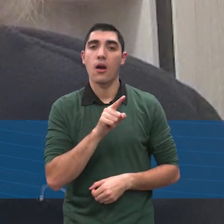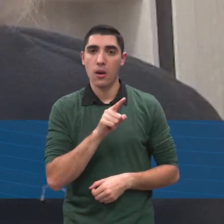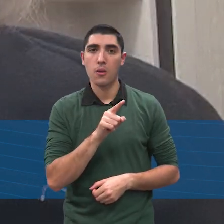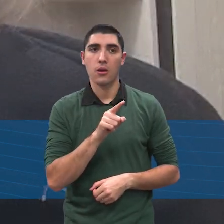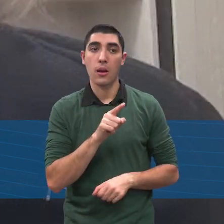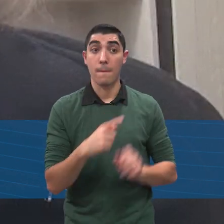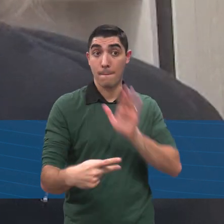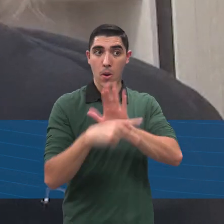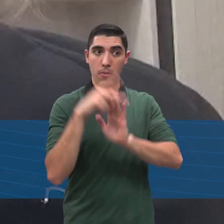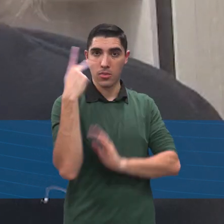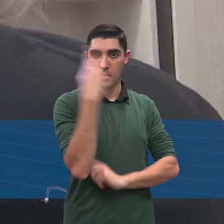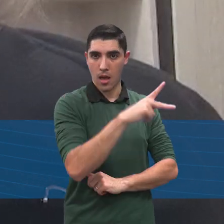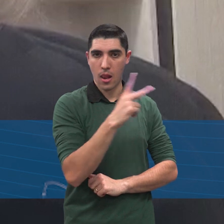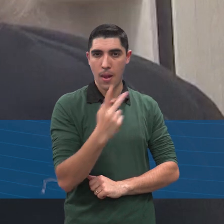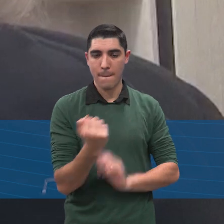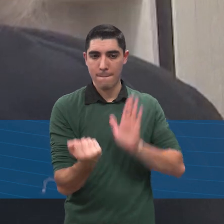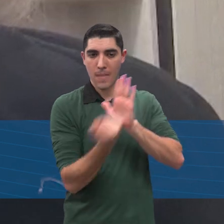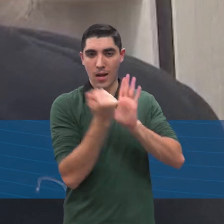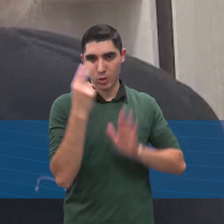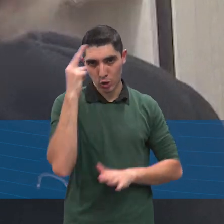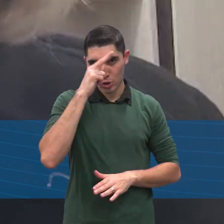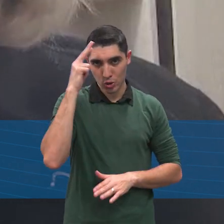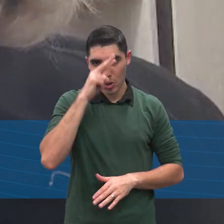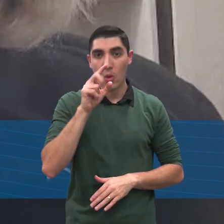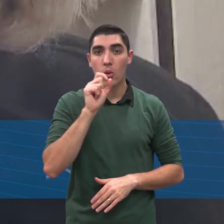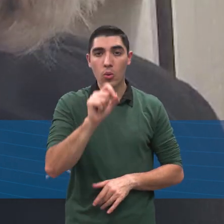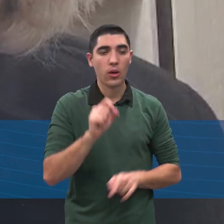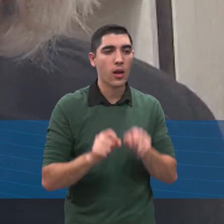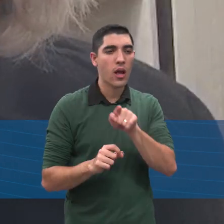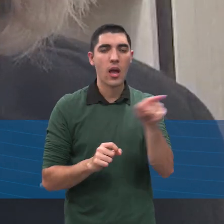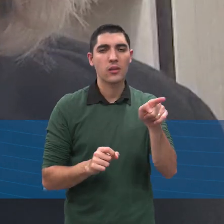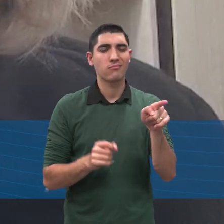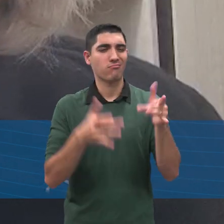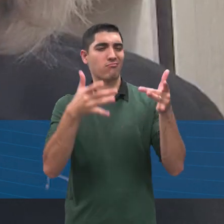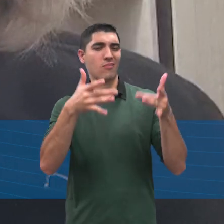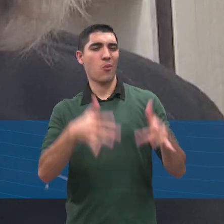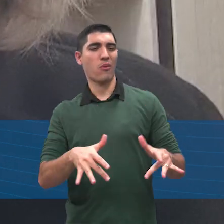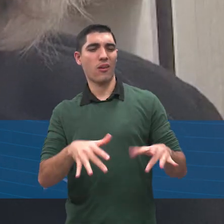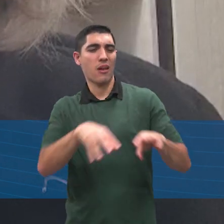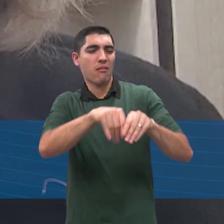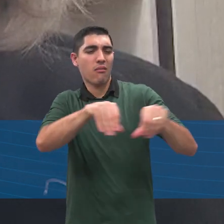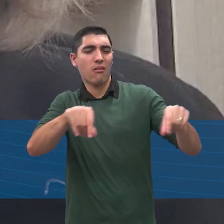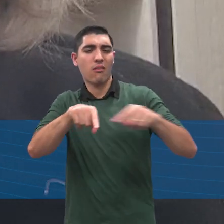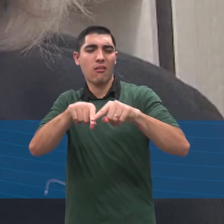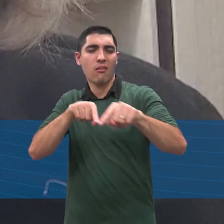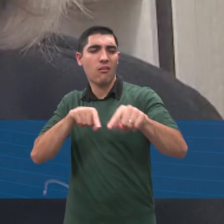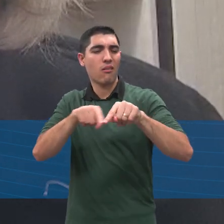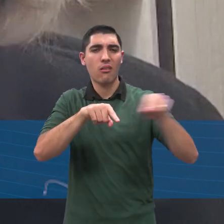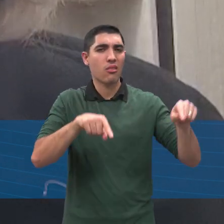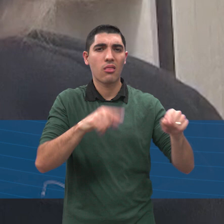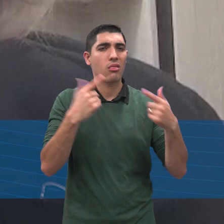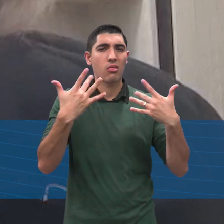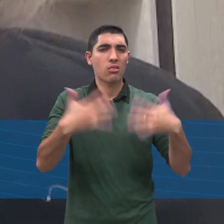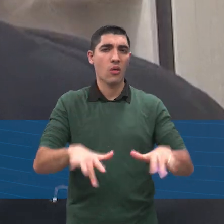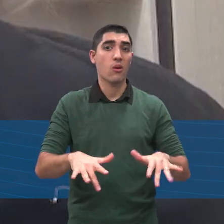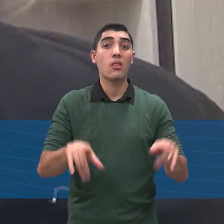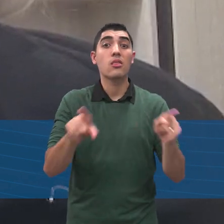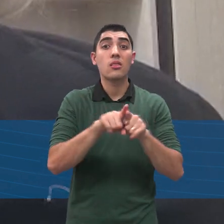tendência histórica daquilo que eles chamam de negação do lote e não existir